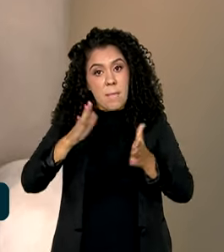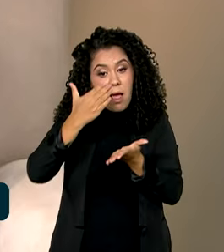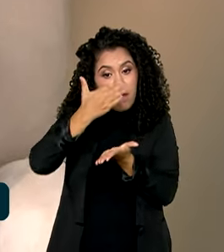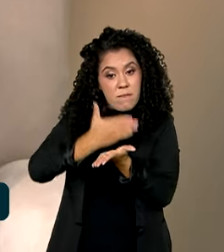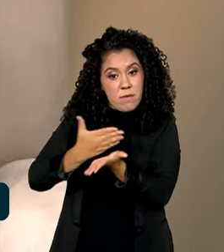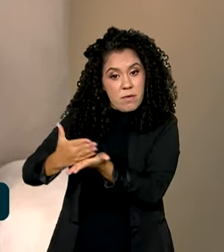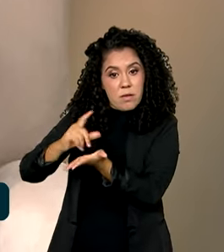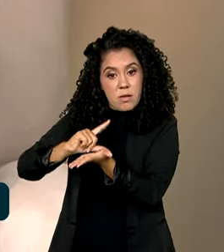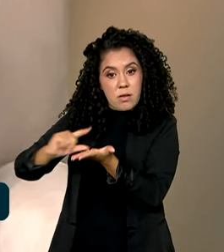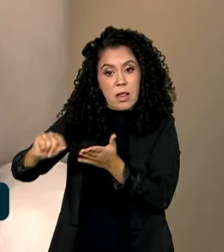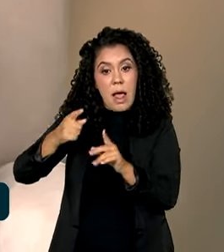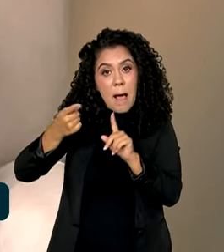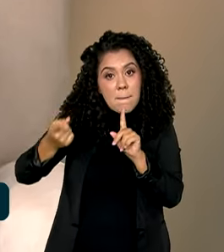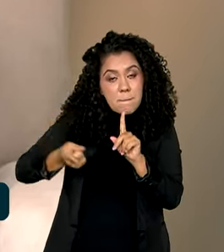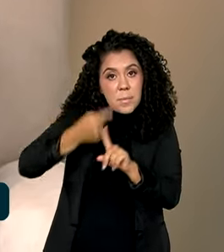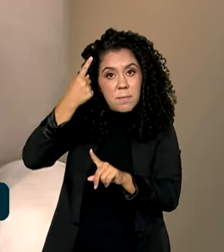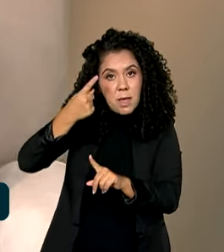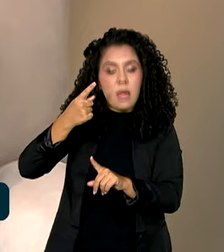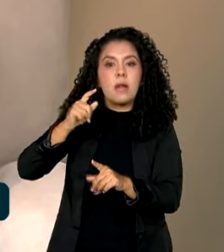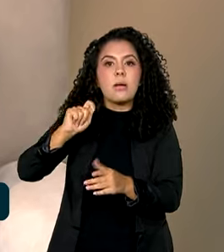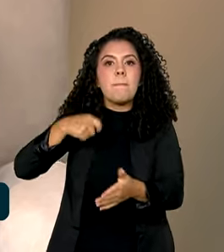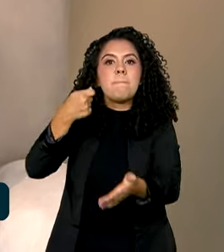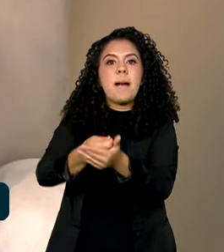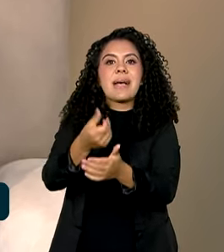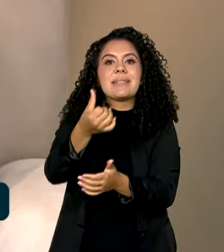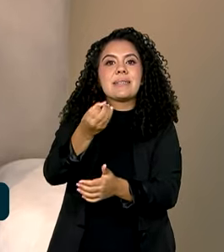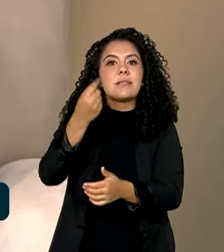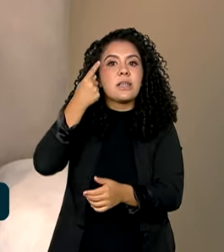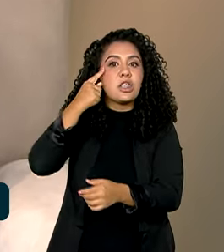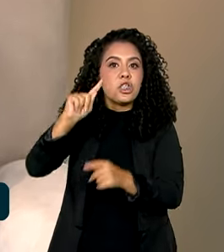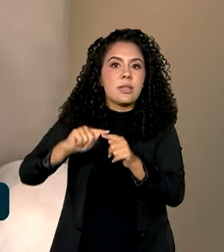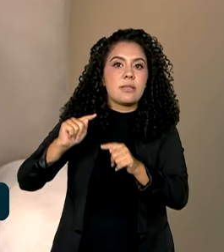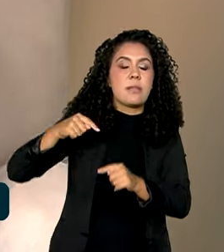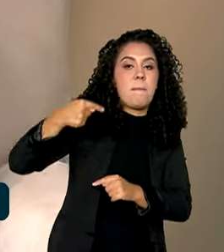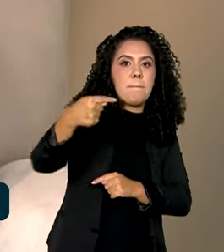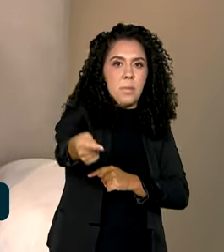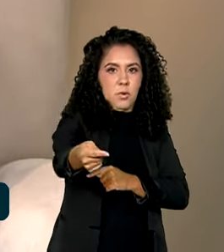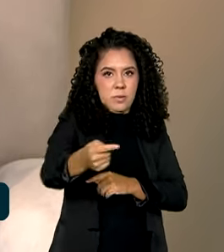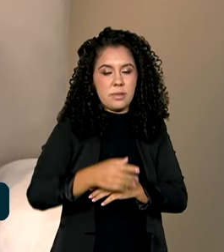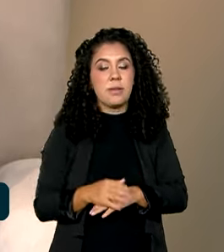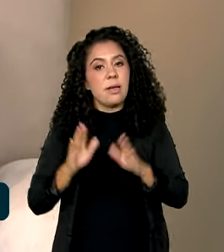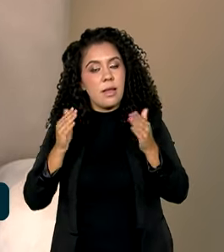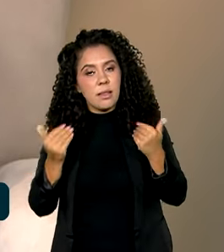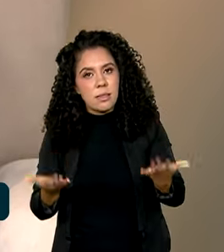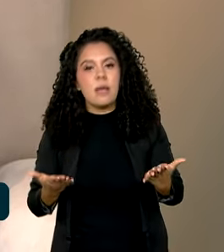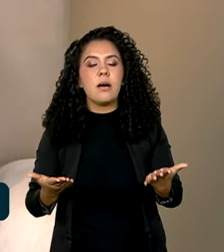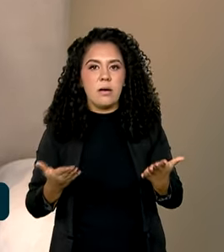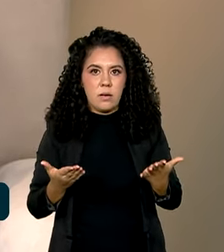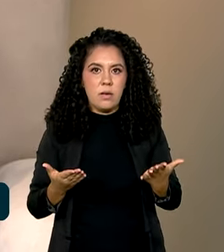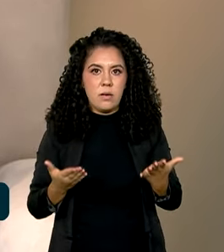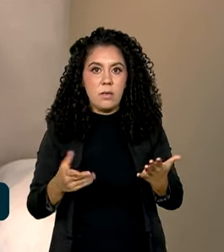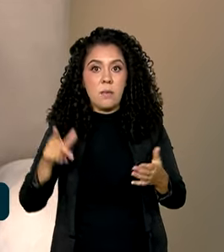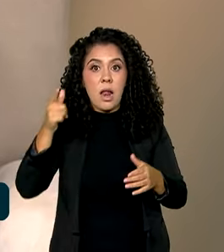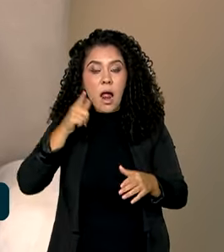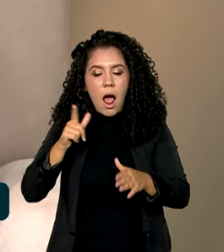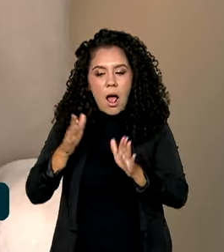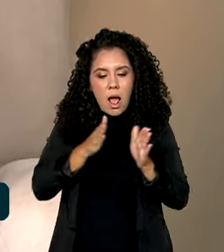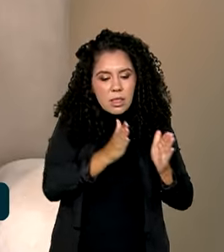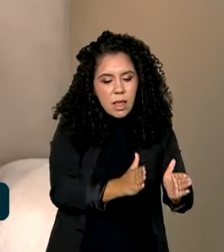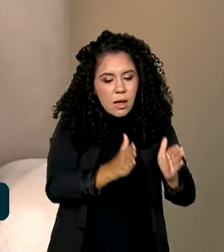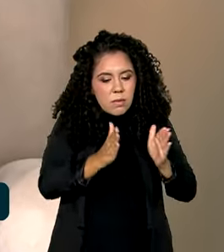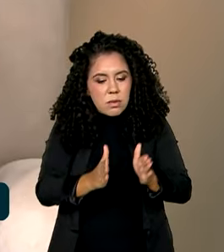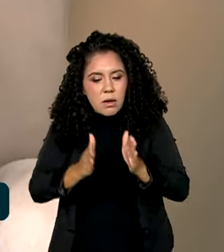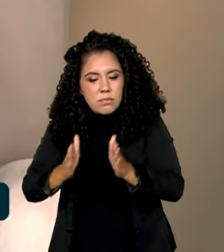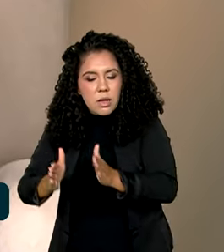primeira prestação só até daqui a 60 dias. Então, esse o caminho até chegar na plataforma é